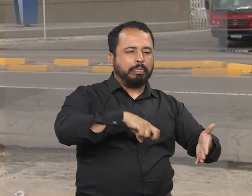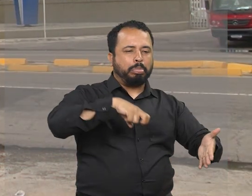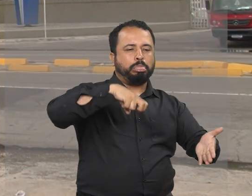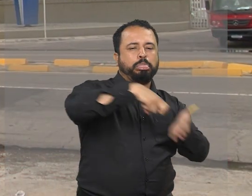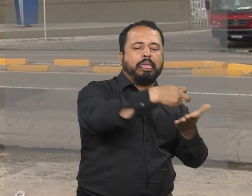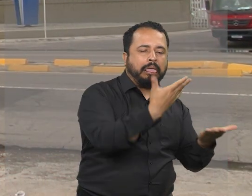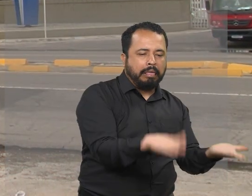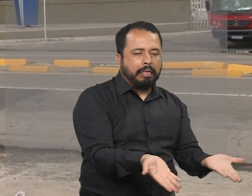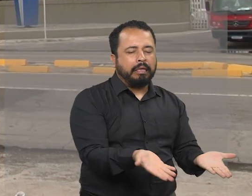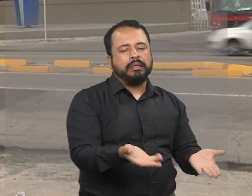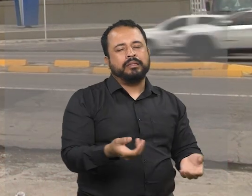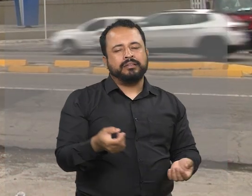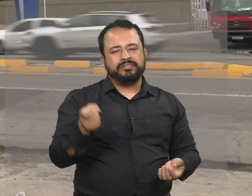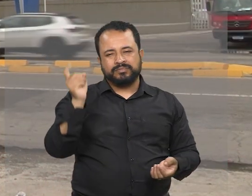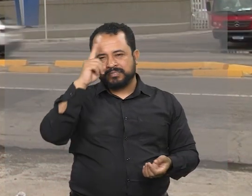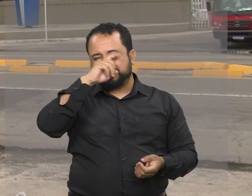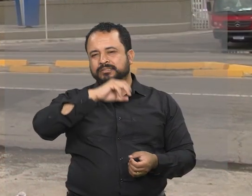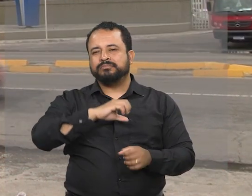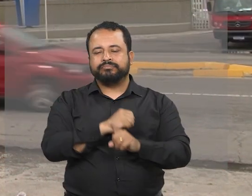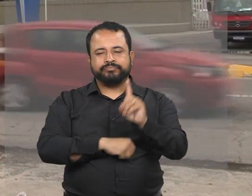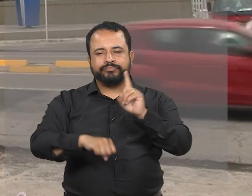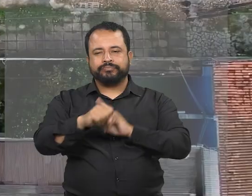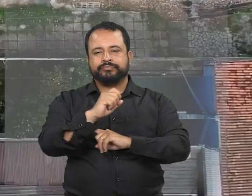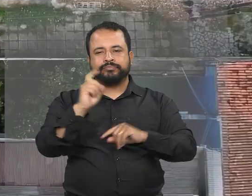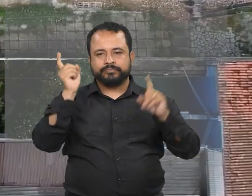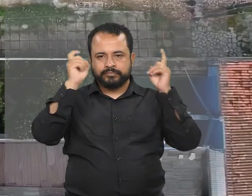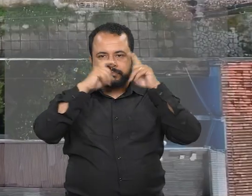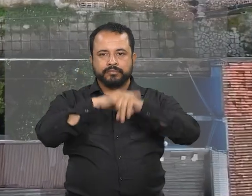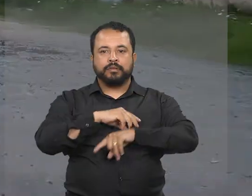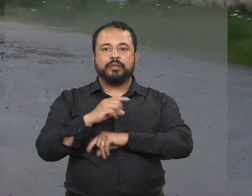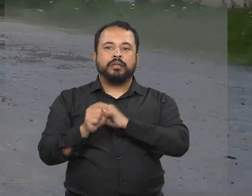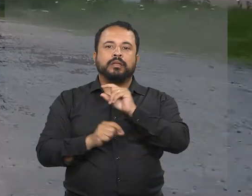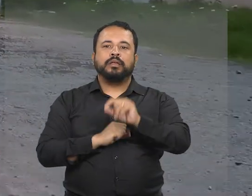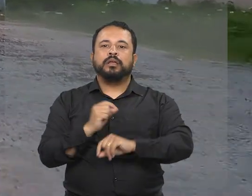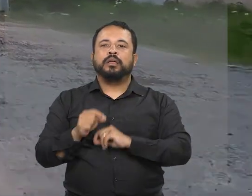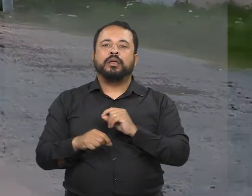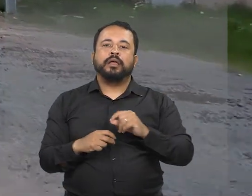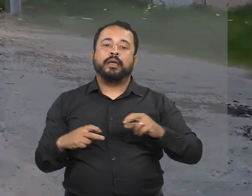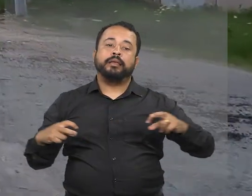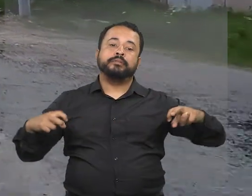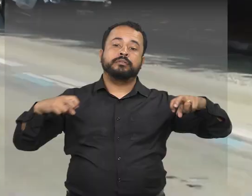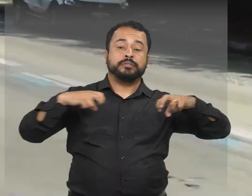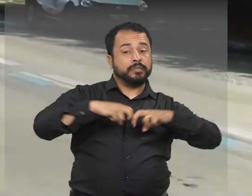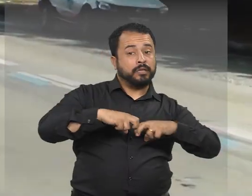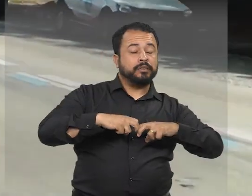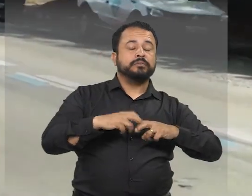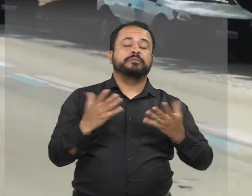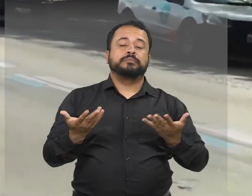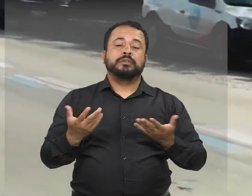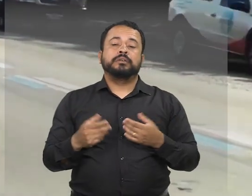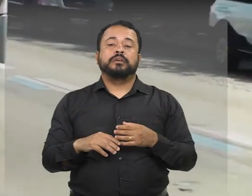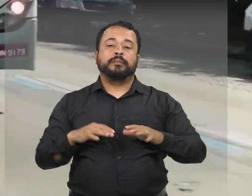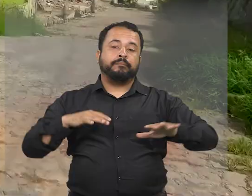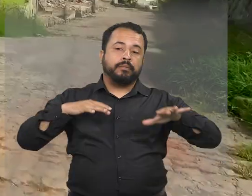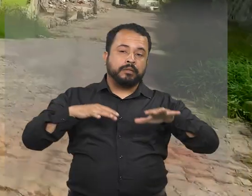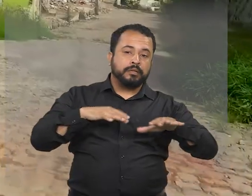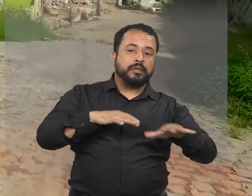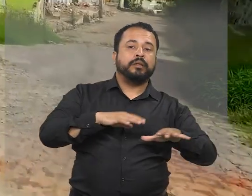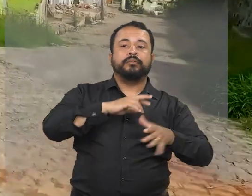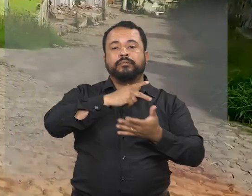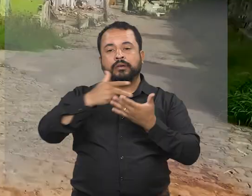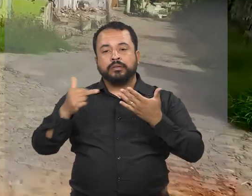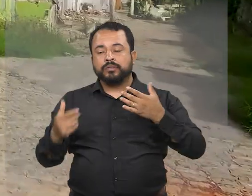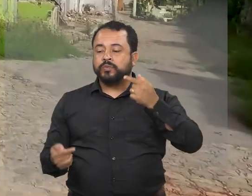das ações compensatórias firmadas com a Braskem, o plano diretor e o novo plano de mobilidade avançam em discussões que